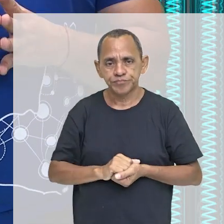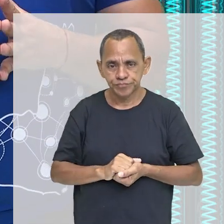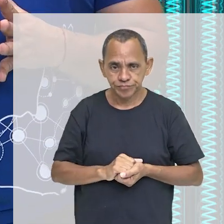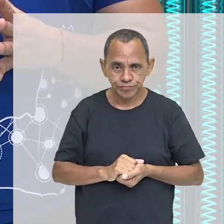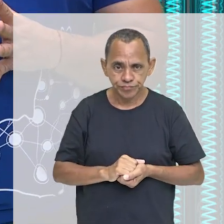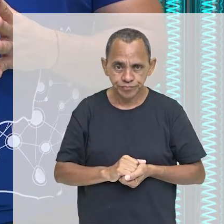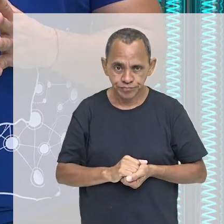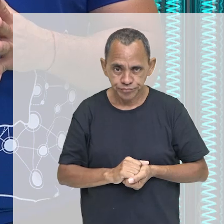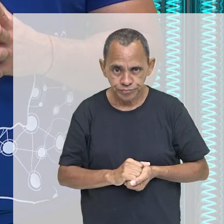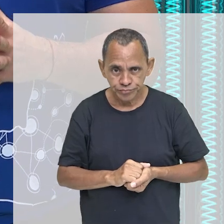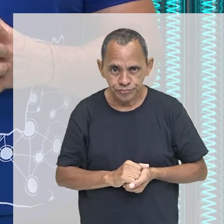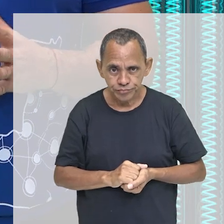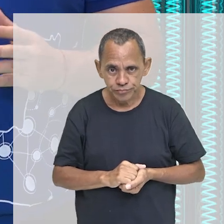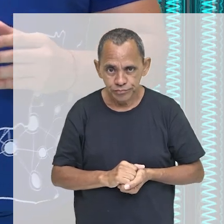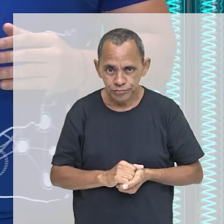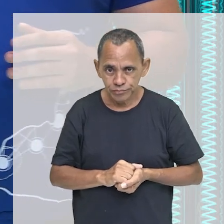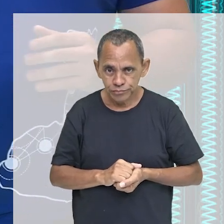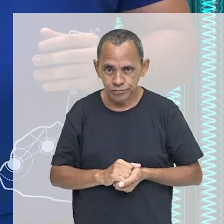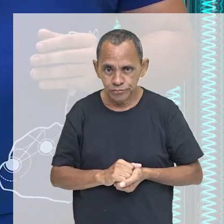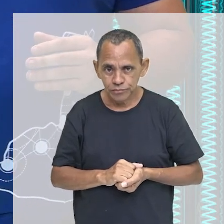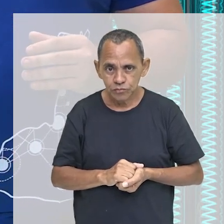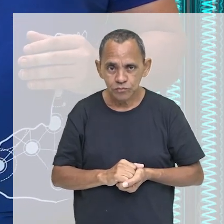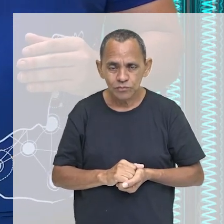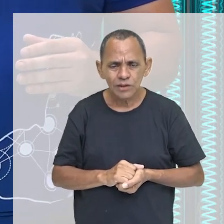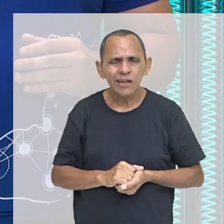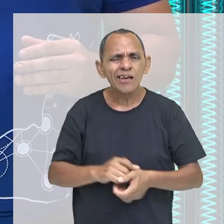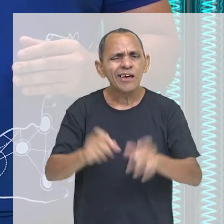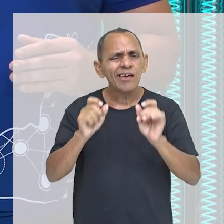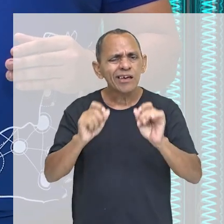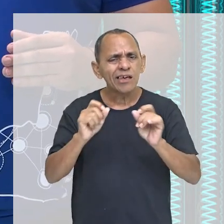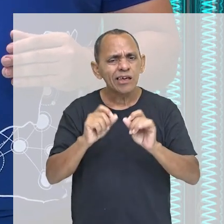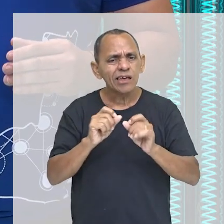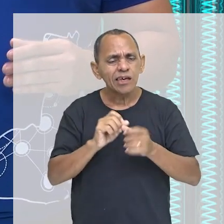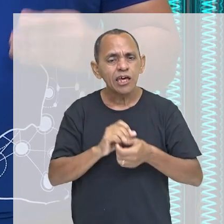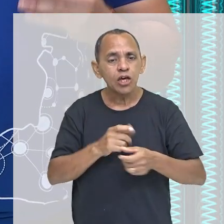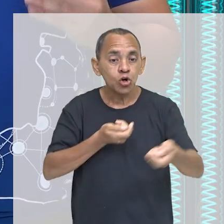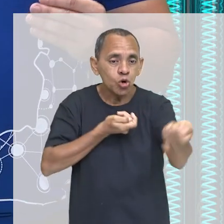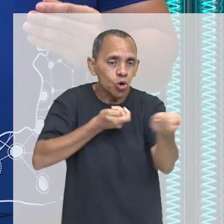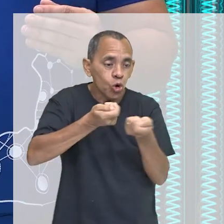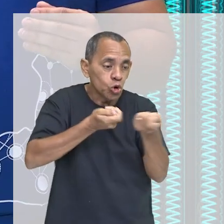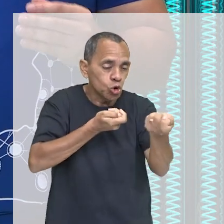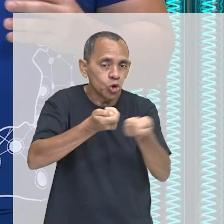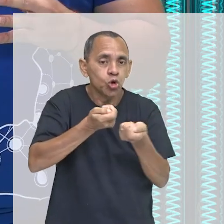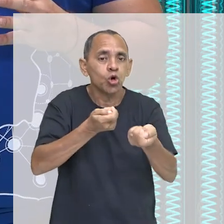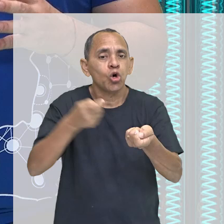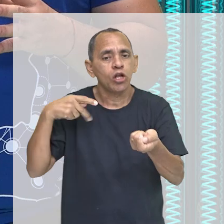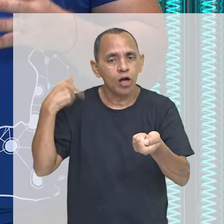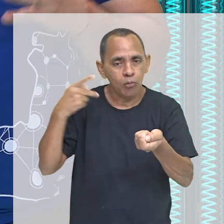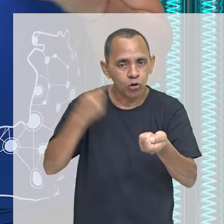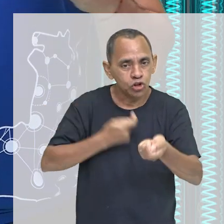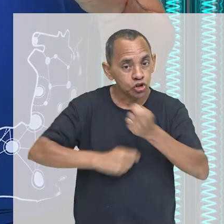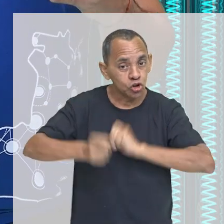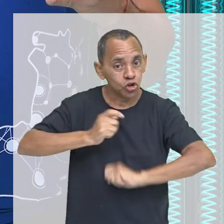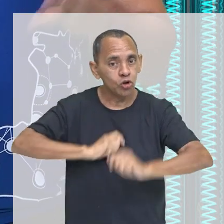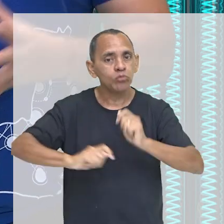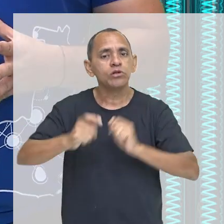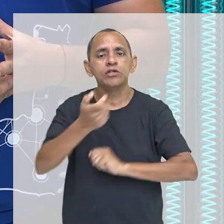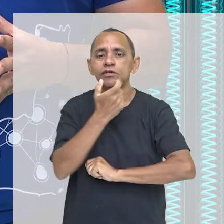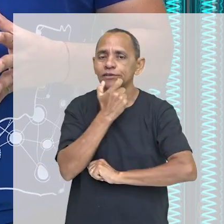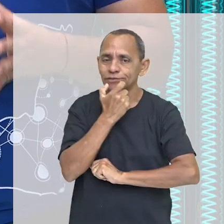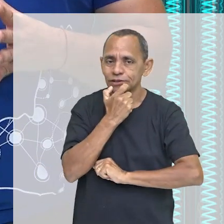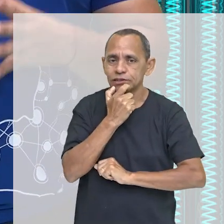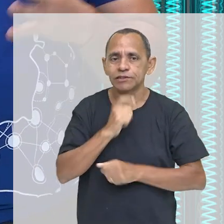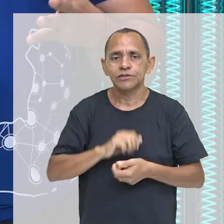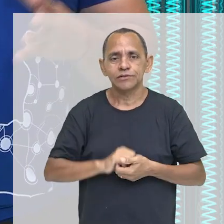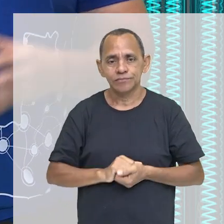of English-speaking countries. Quem domina a parte política e econômica é a língua